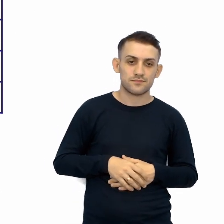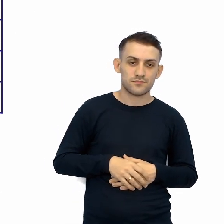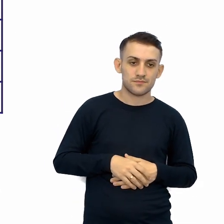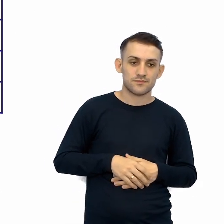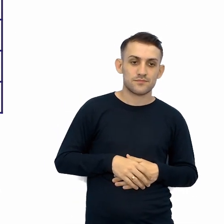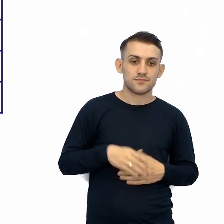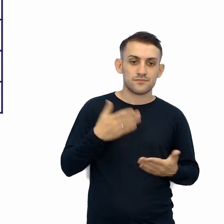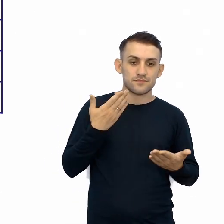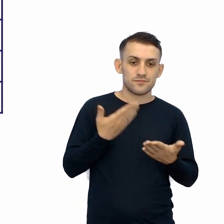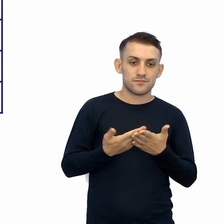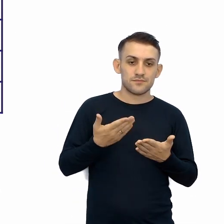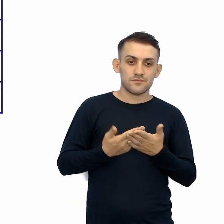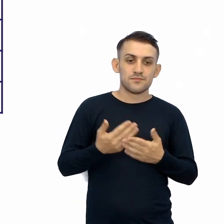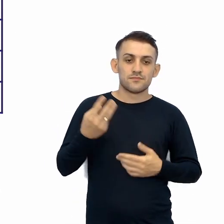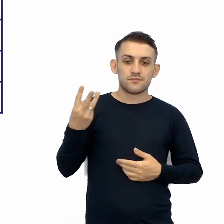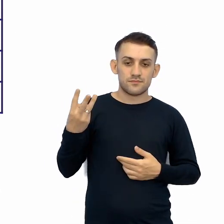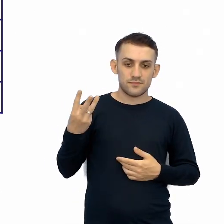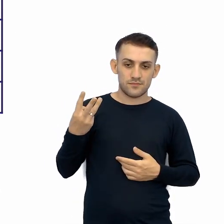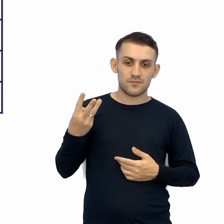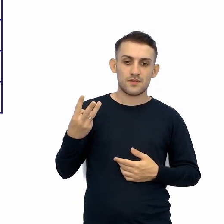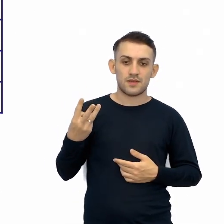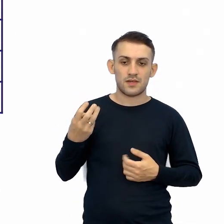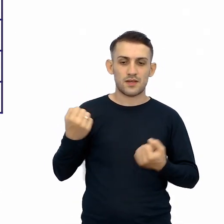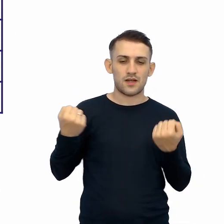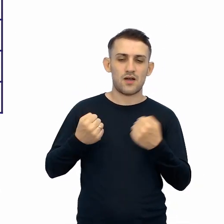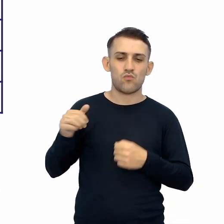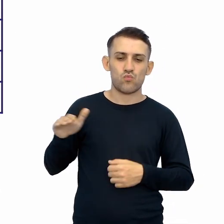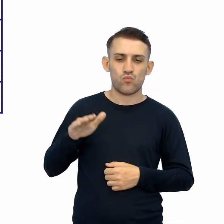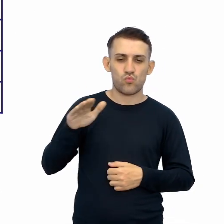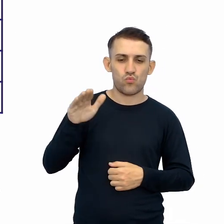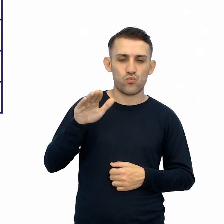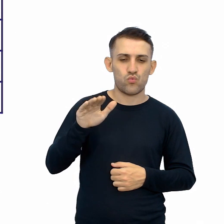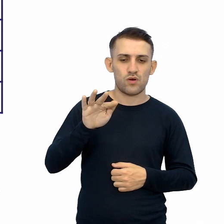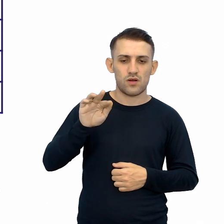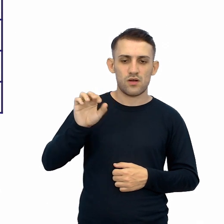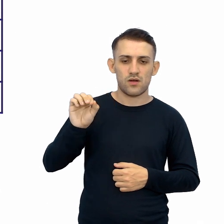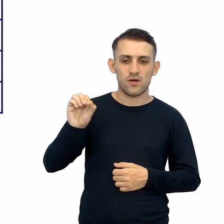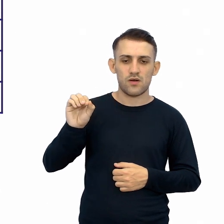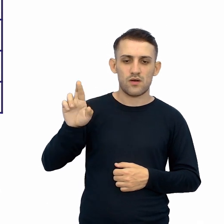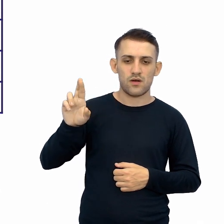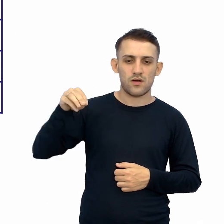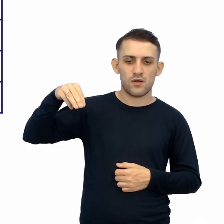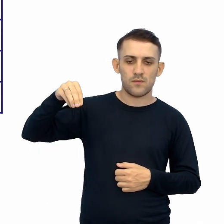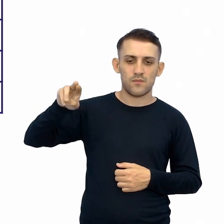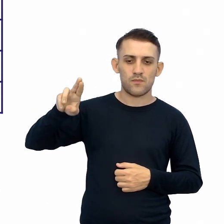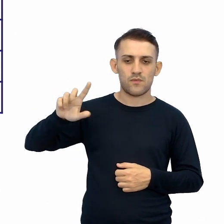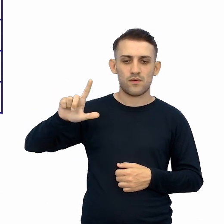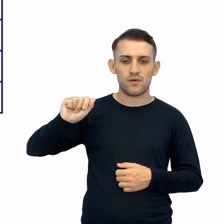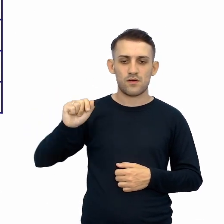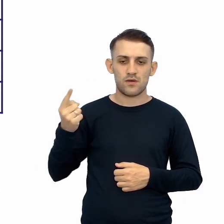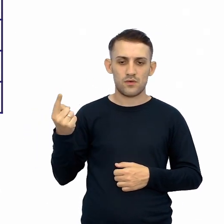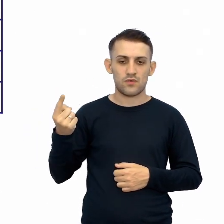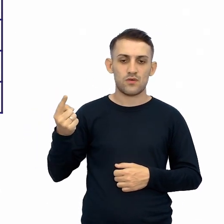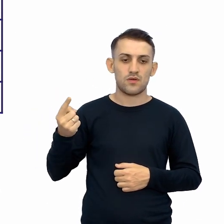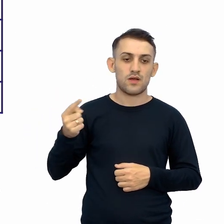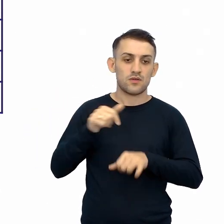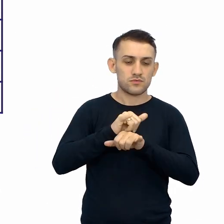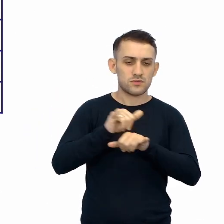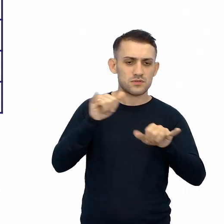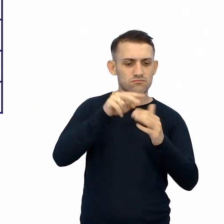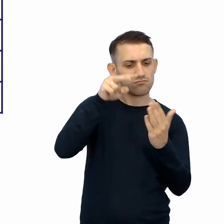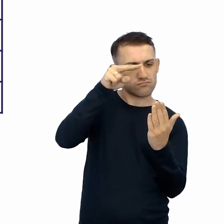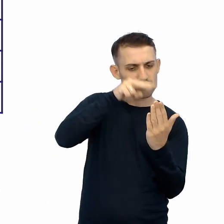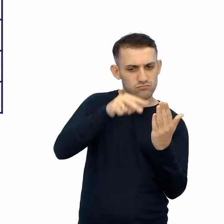aula 3, corrida de Fórmula 1, outra notícia será lida de forma colaborativa, e essa